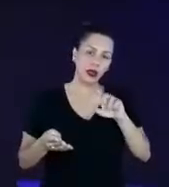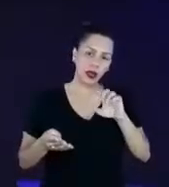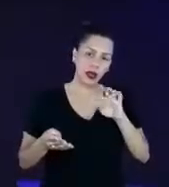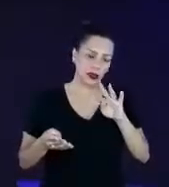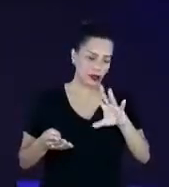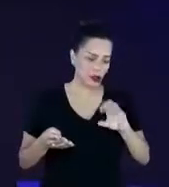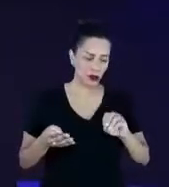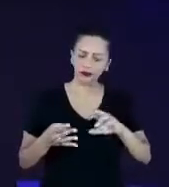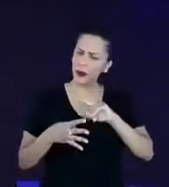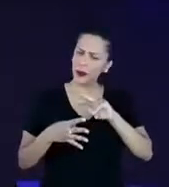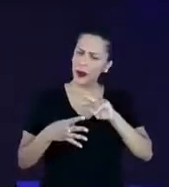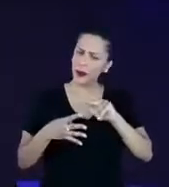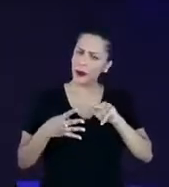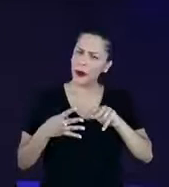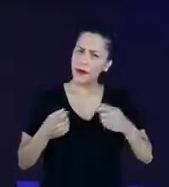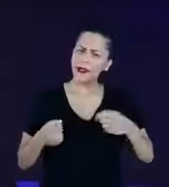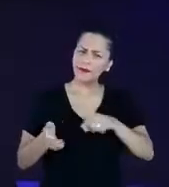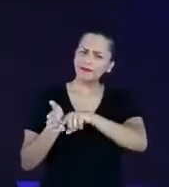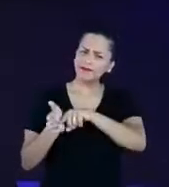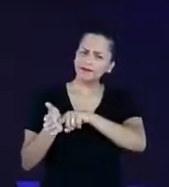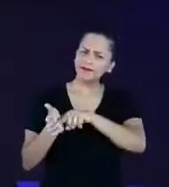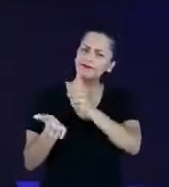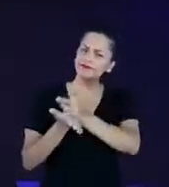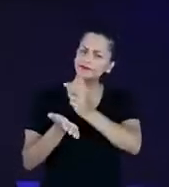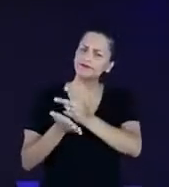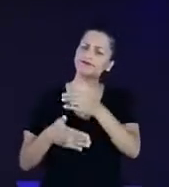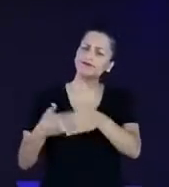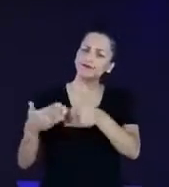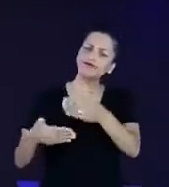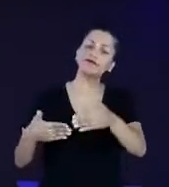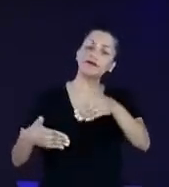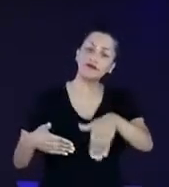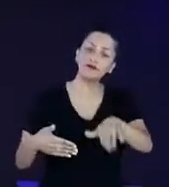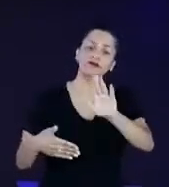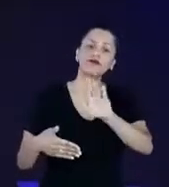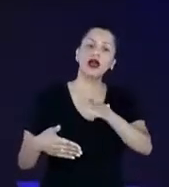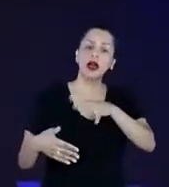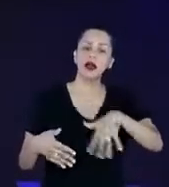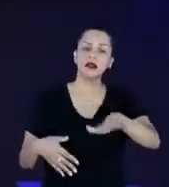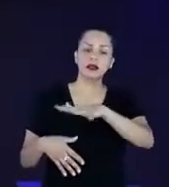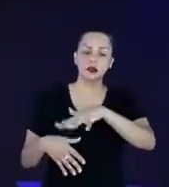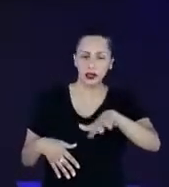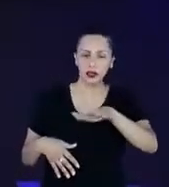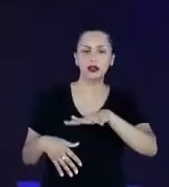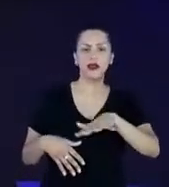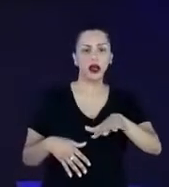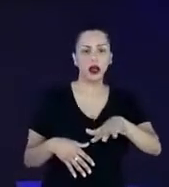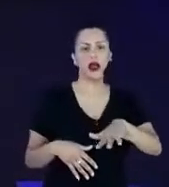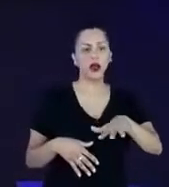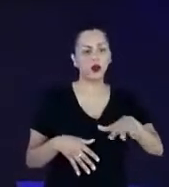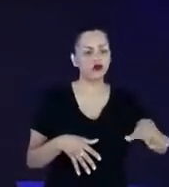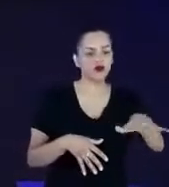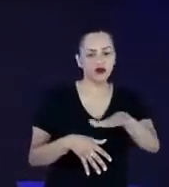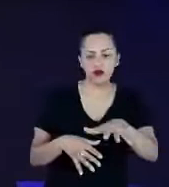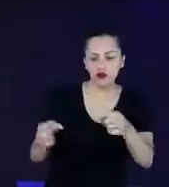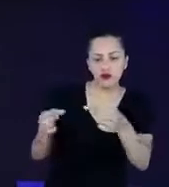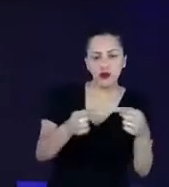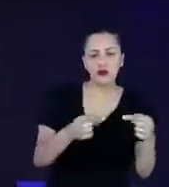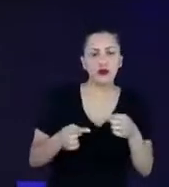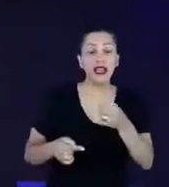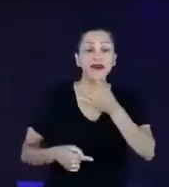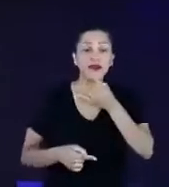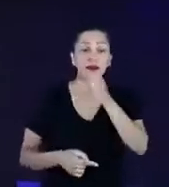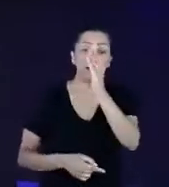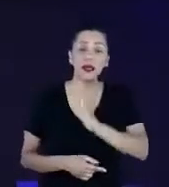estudando hidrelétricas cada vez mais ambientalmente adequadas. Infelizmente, hoje no Brasil, nós temos apenas uma